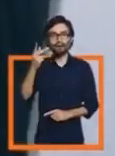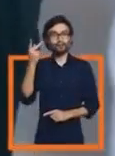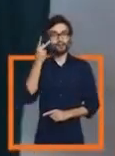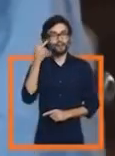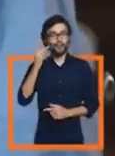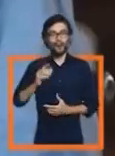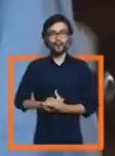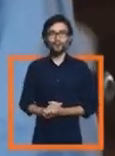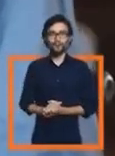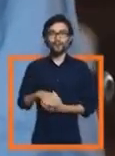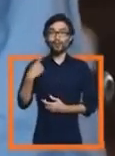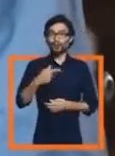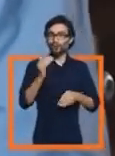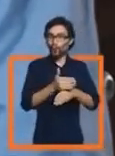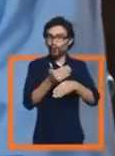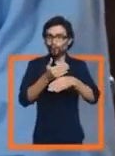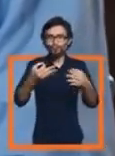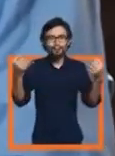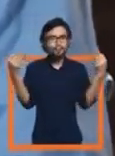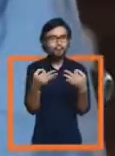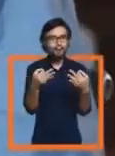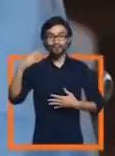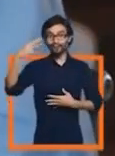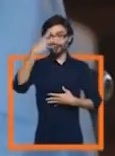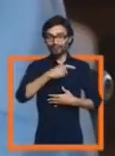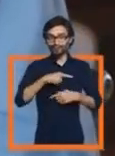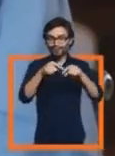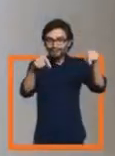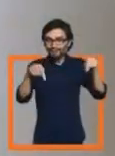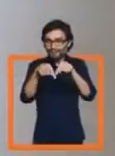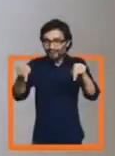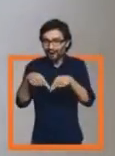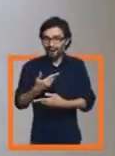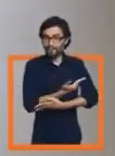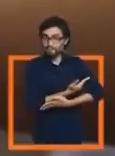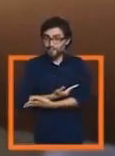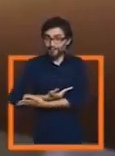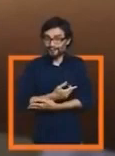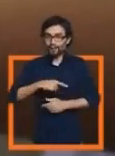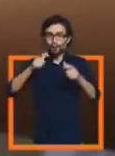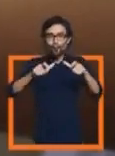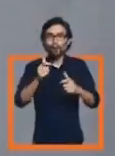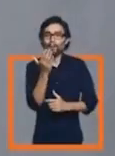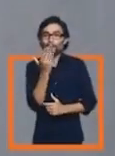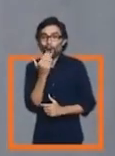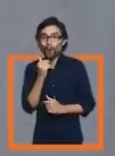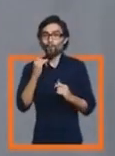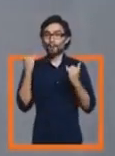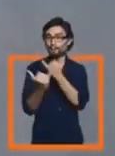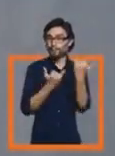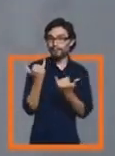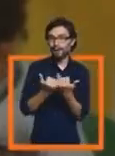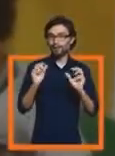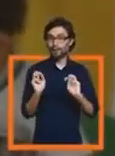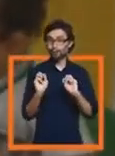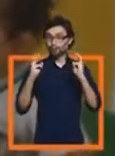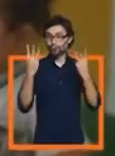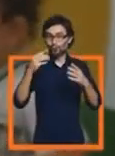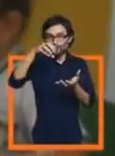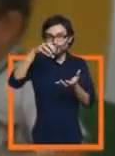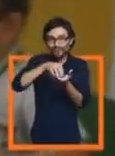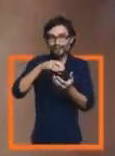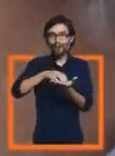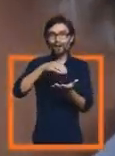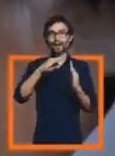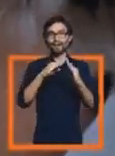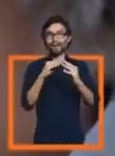estado de São Paulo. Todas as construções bem feitas, com várias salas, com berçário, lugares apropriados para comer, para preparar comida. São um show